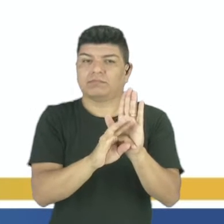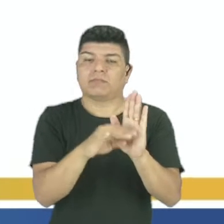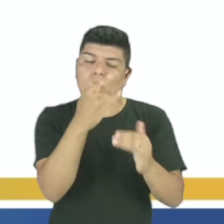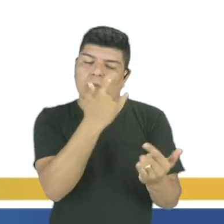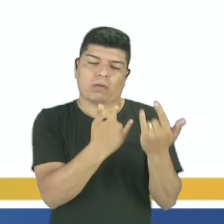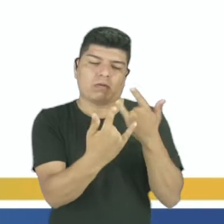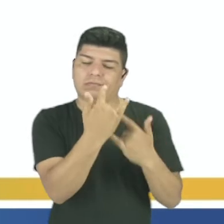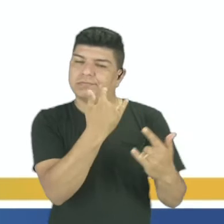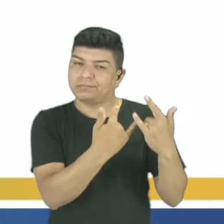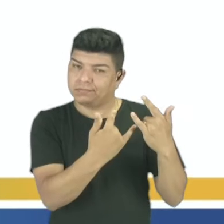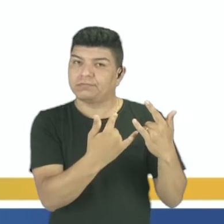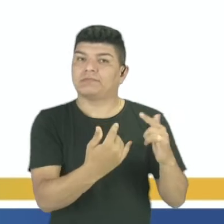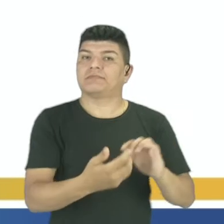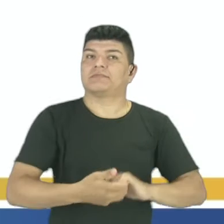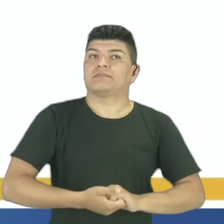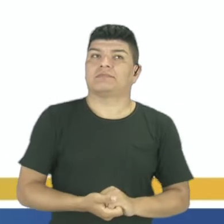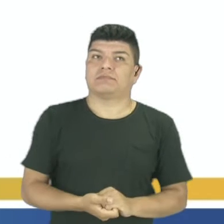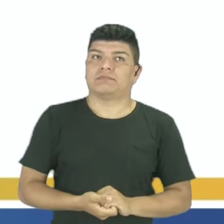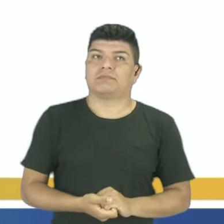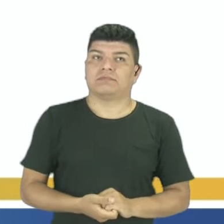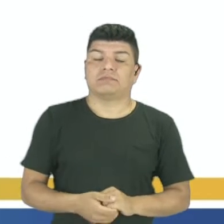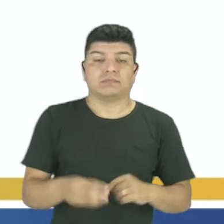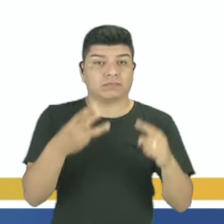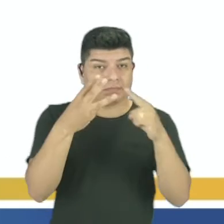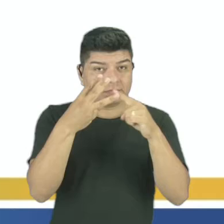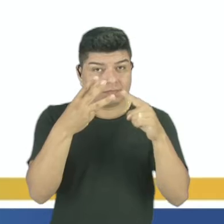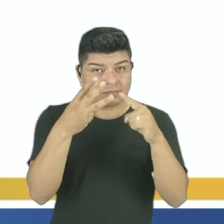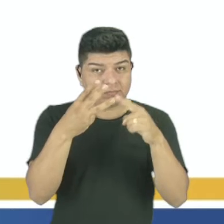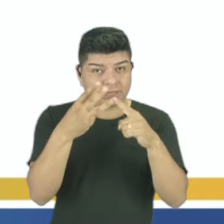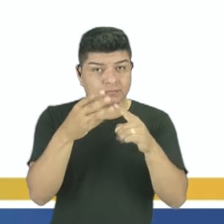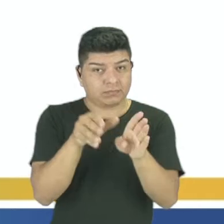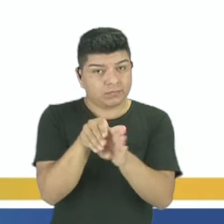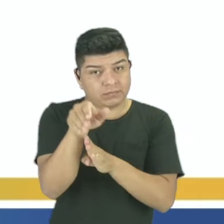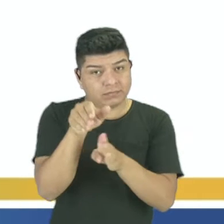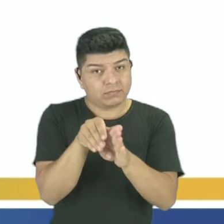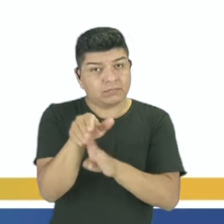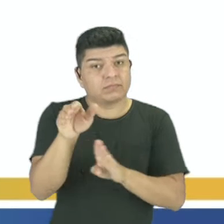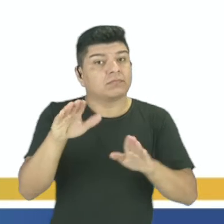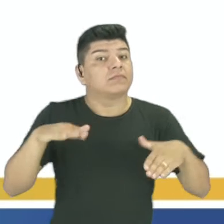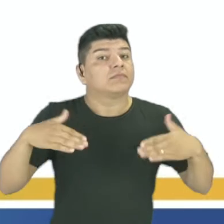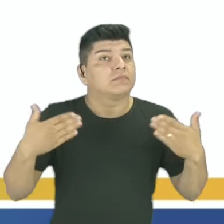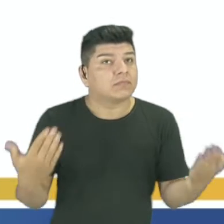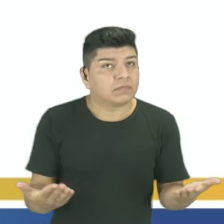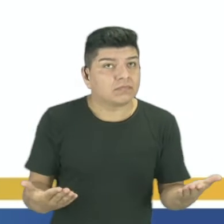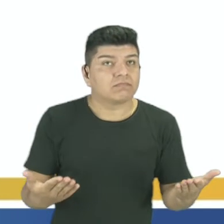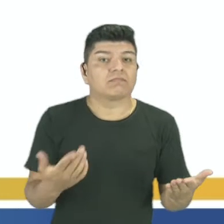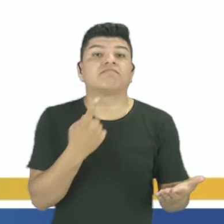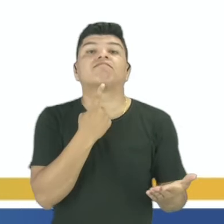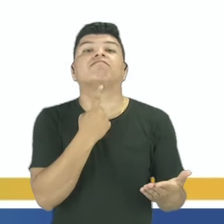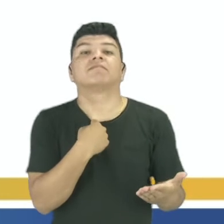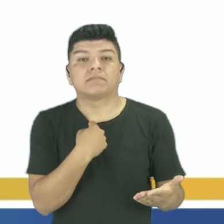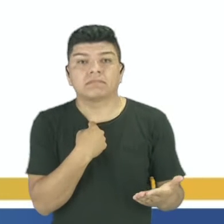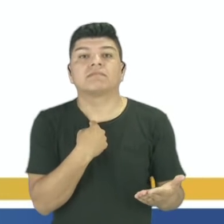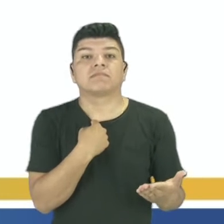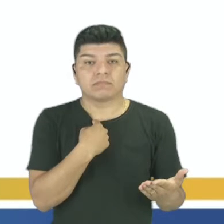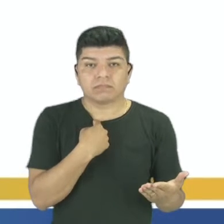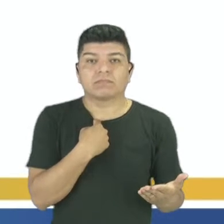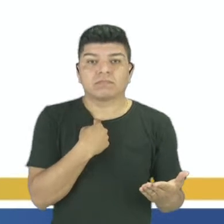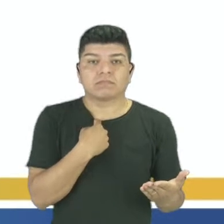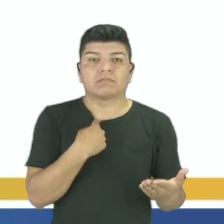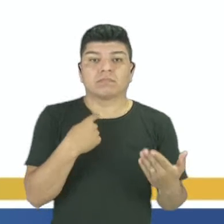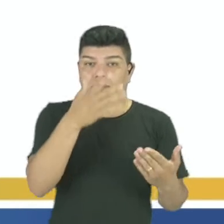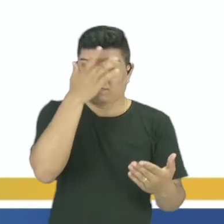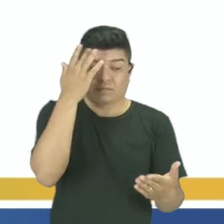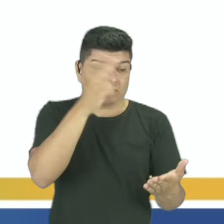atraiu bastante. A nossa terceira dica é o interesse. O leitor precisa ter